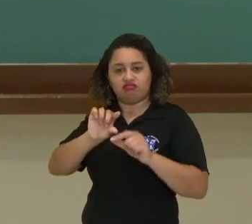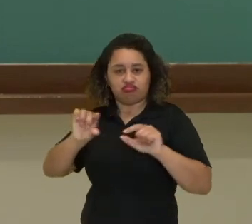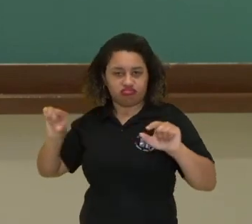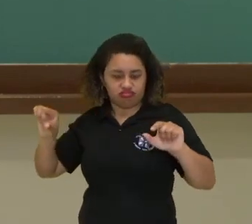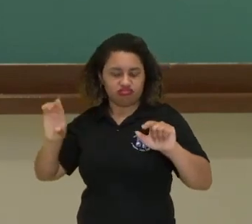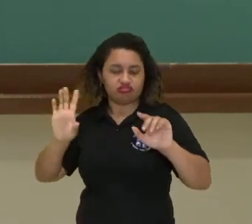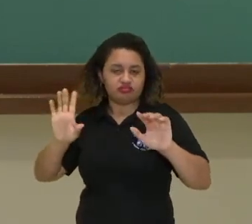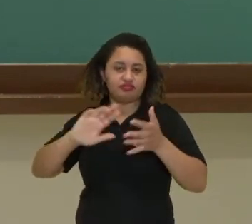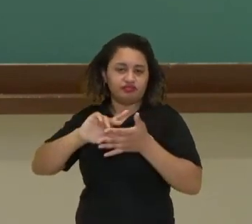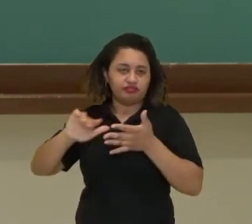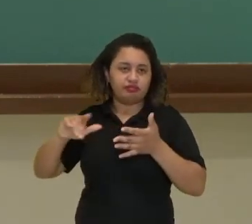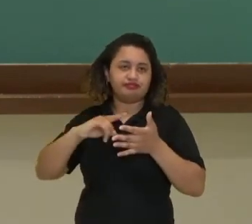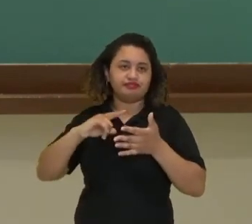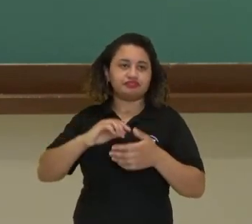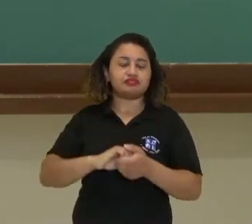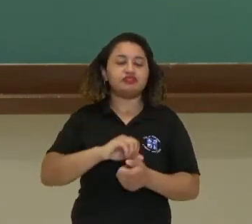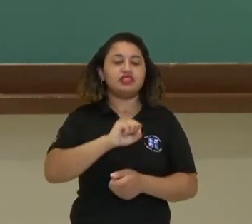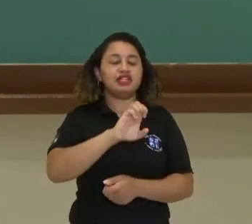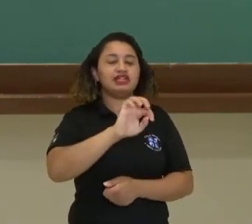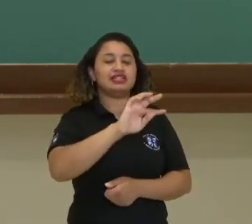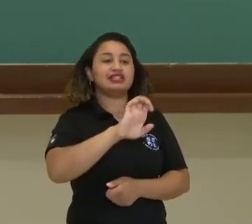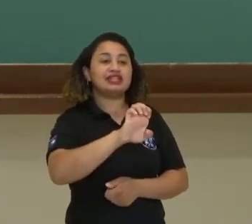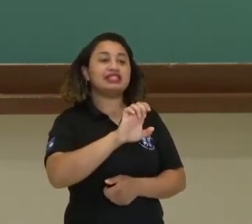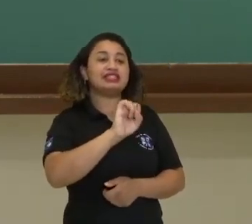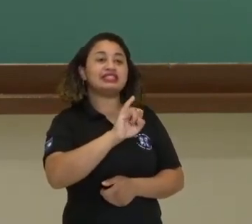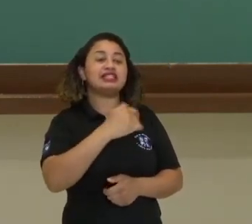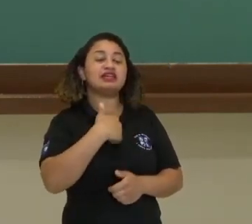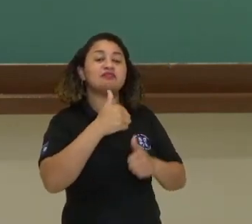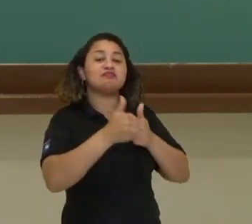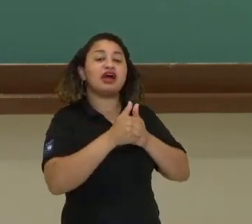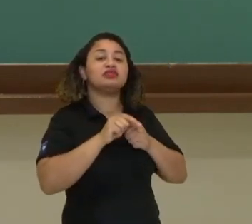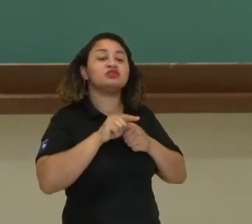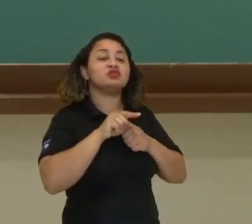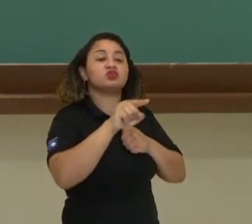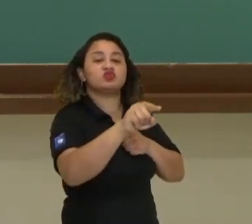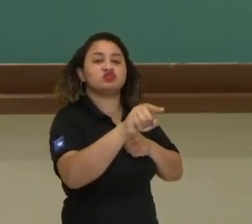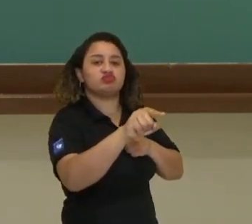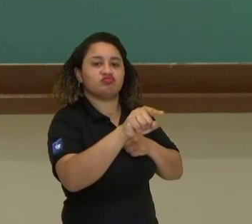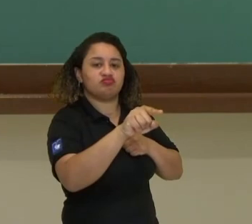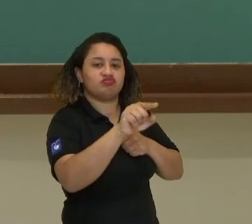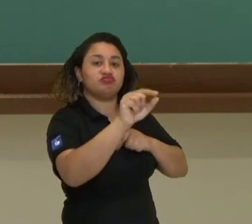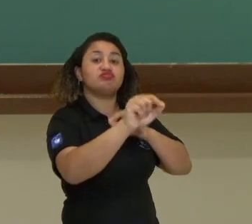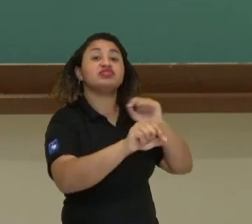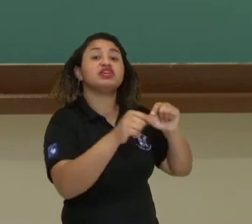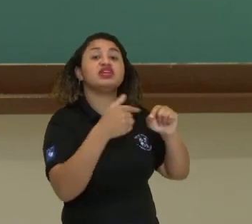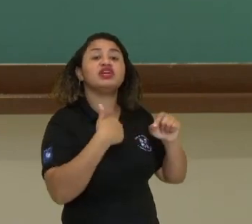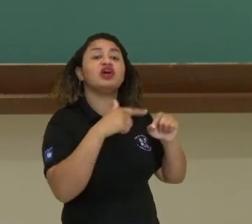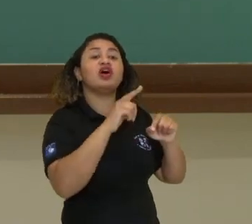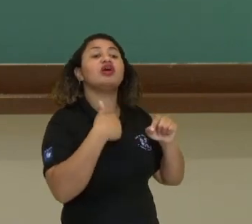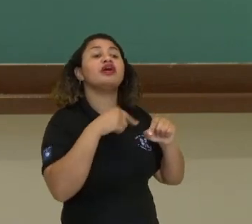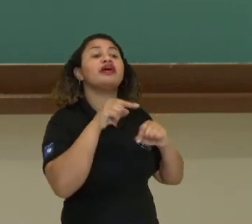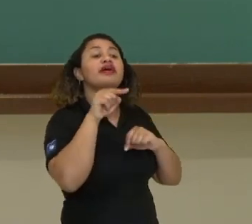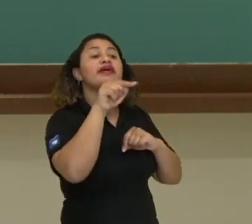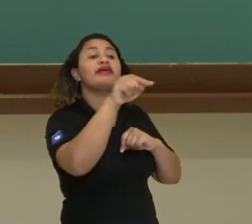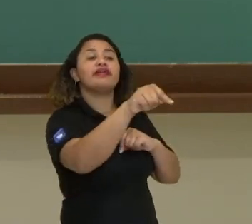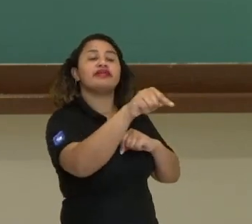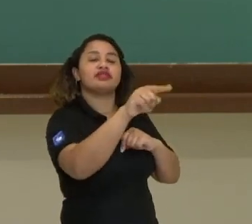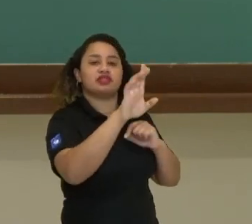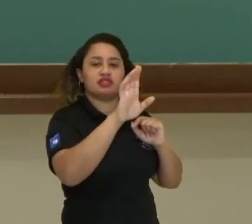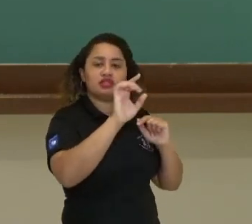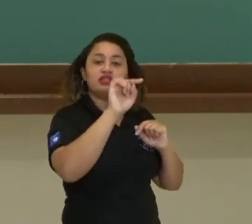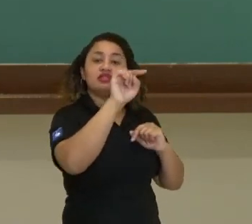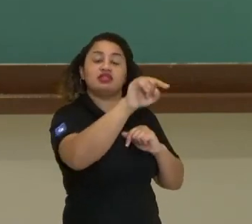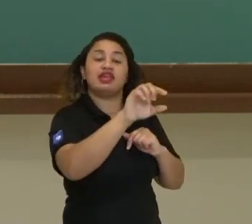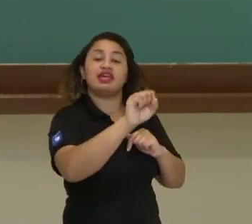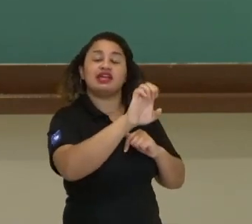quando que eu uso esse essa isto quando está perto de tu que é com quem eu falo segundo a pessoa então tá perto